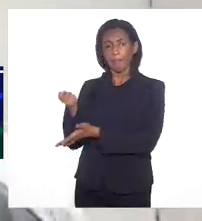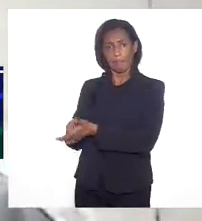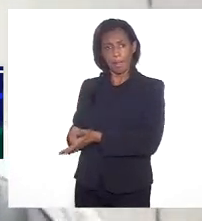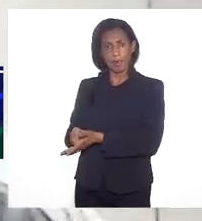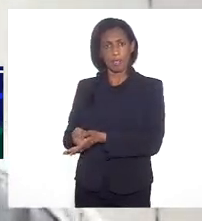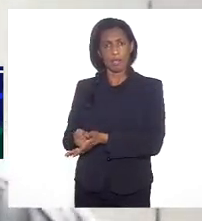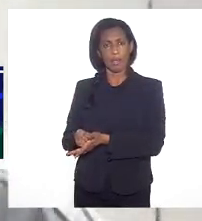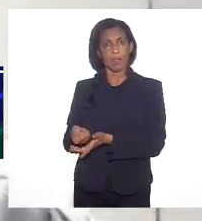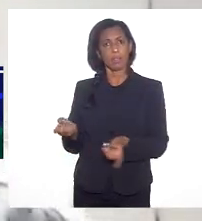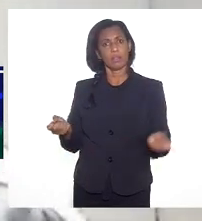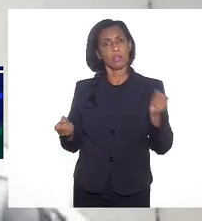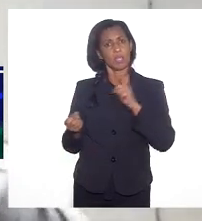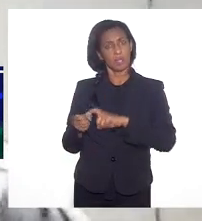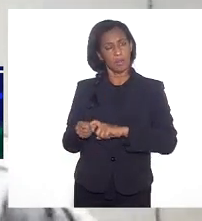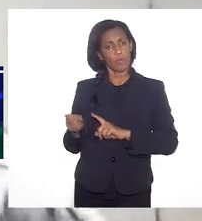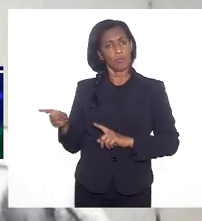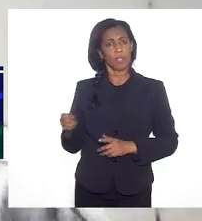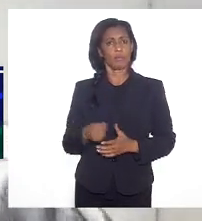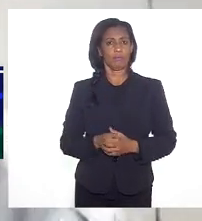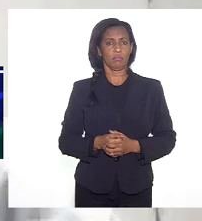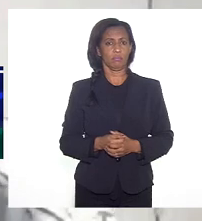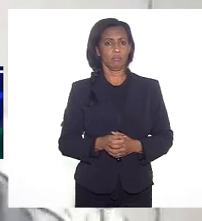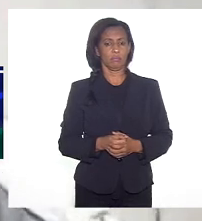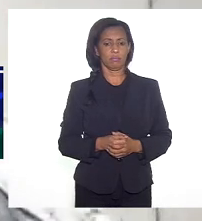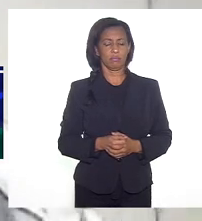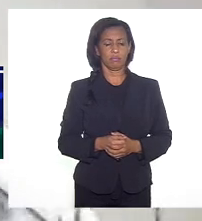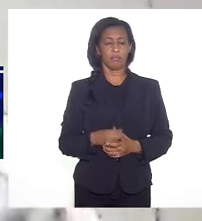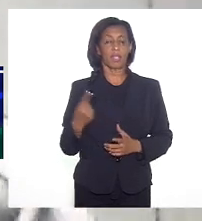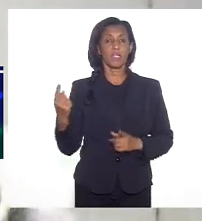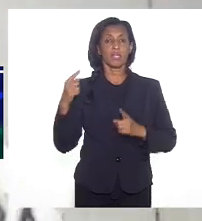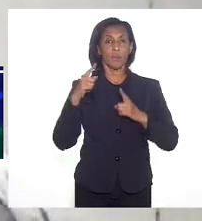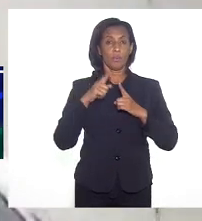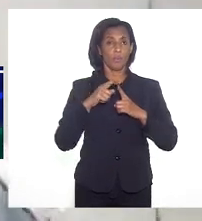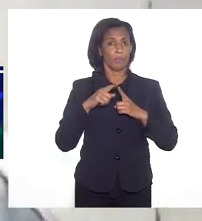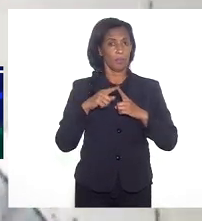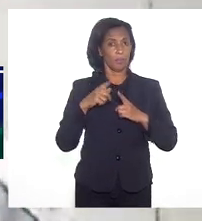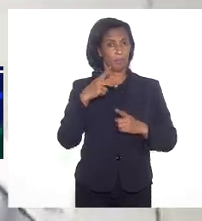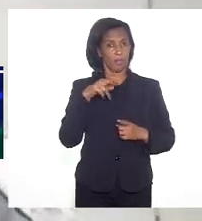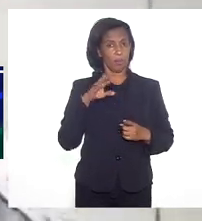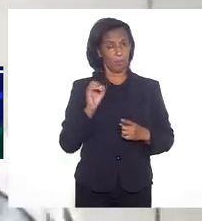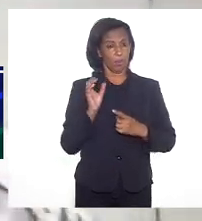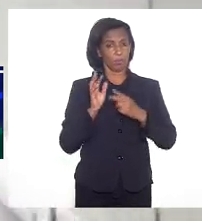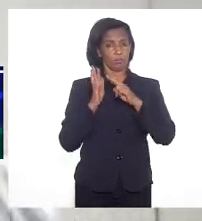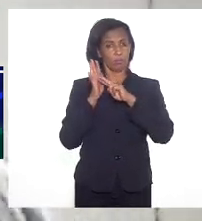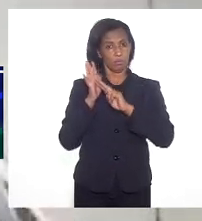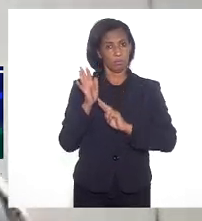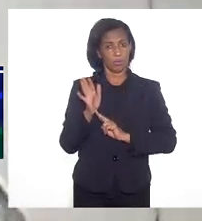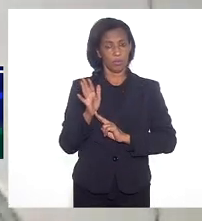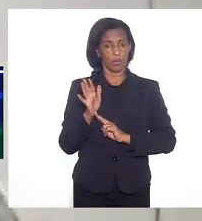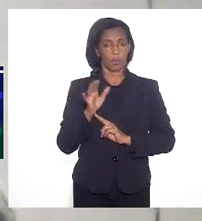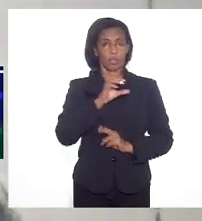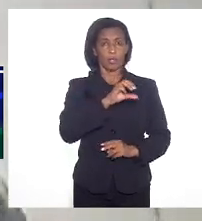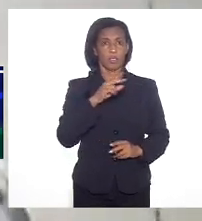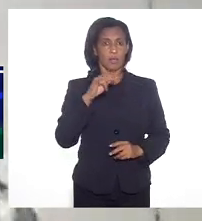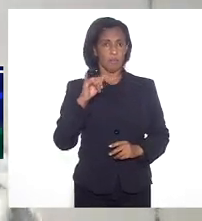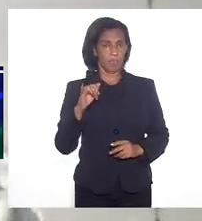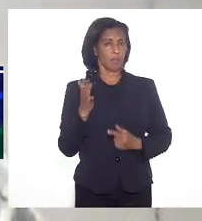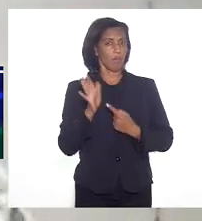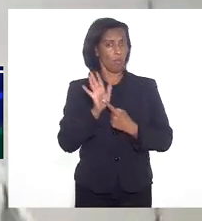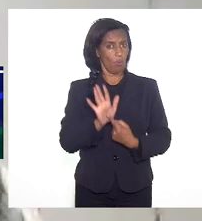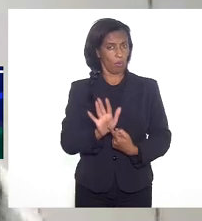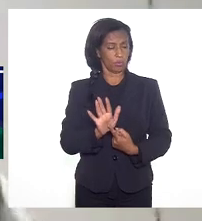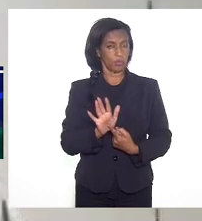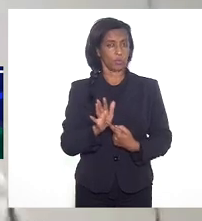financiando o funcionamento do Rio Previdência esse é o primeiro ponto que o nosso relatório da CPI mostra de forma muito transparente e que